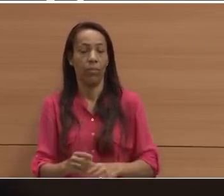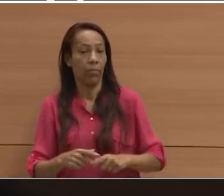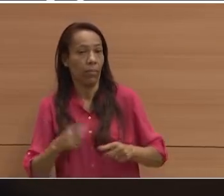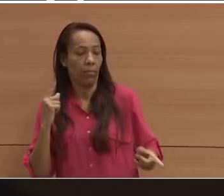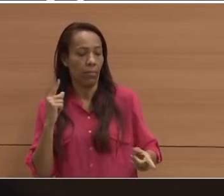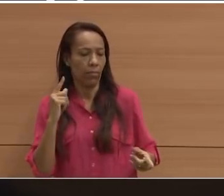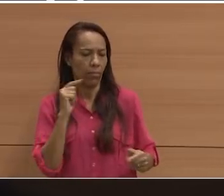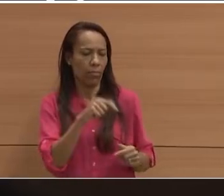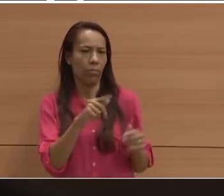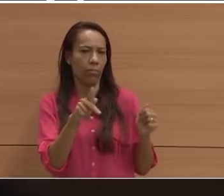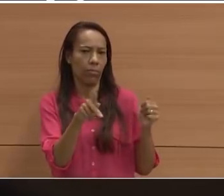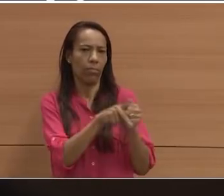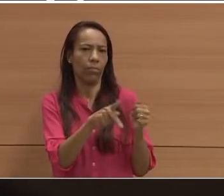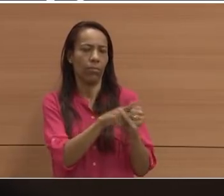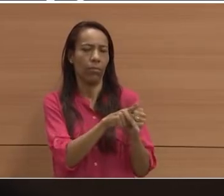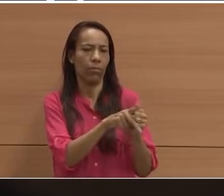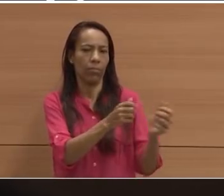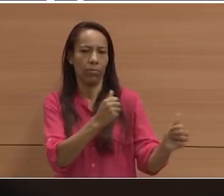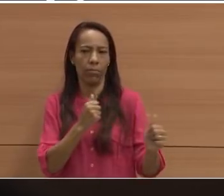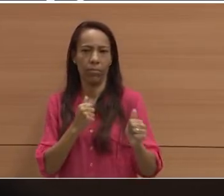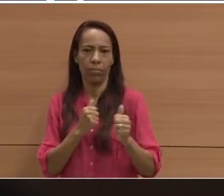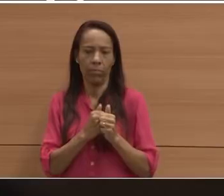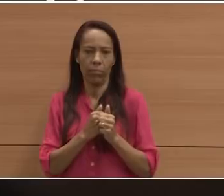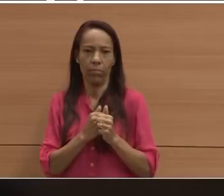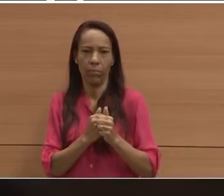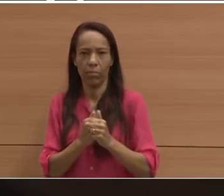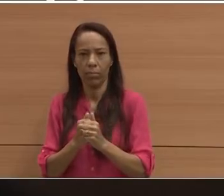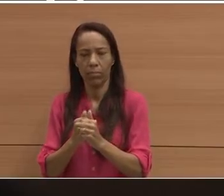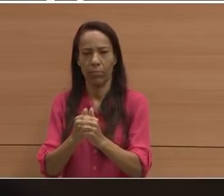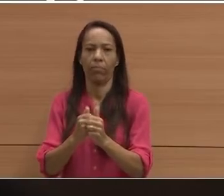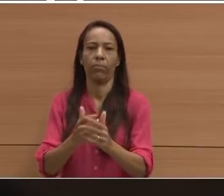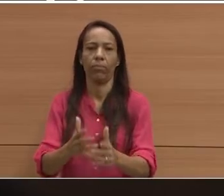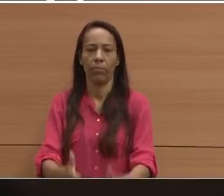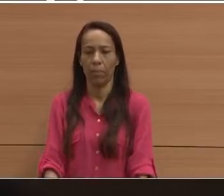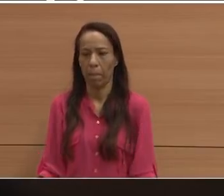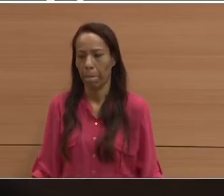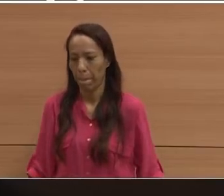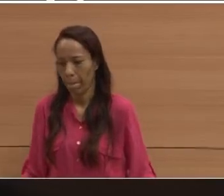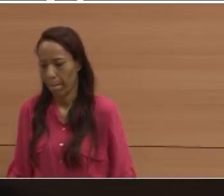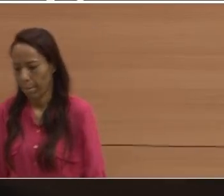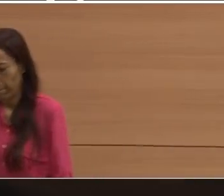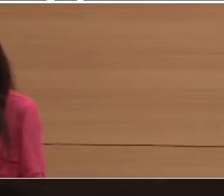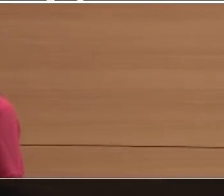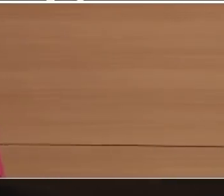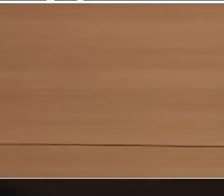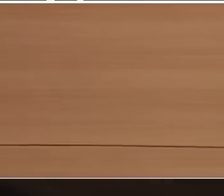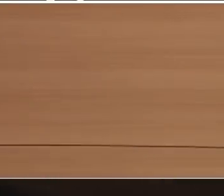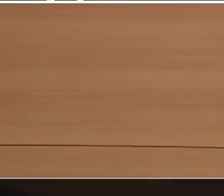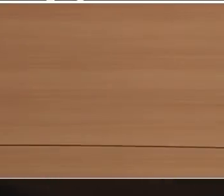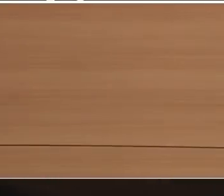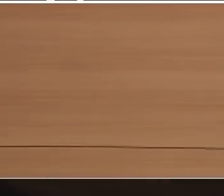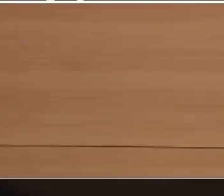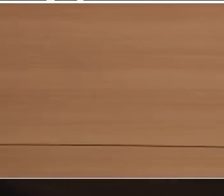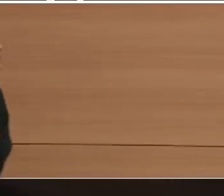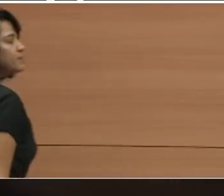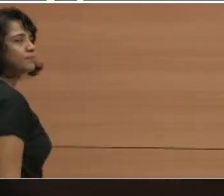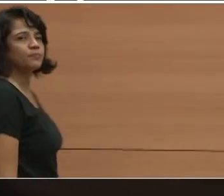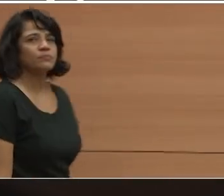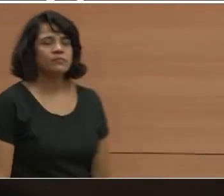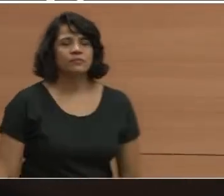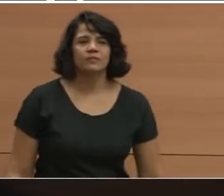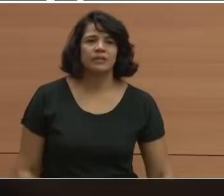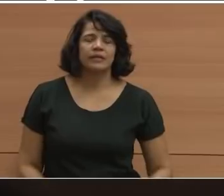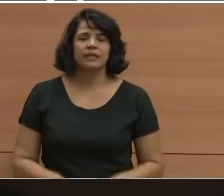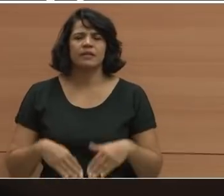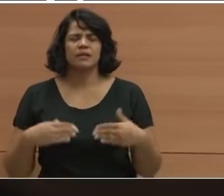dito de que aquele discípulo não morreria. Quer dizer, foi ele quem escreveu aqui, né? Quem escreveu aqui. Então se